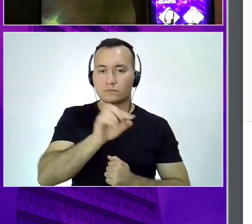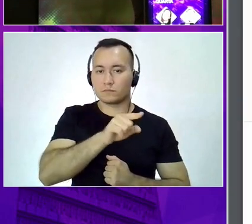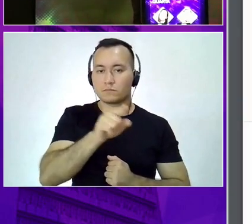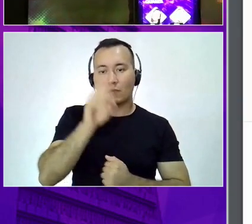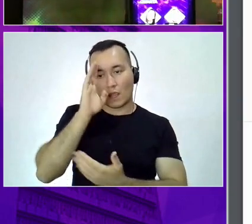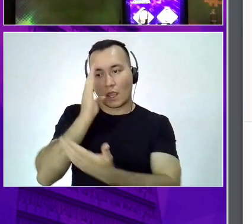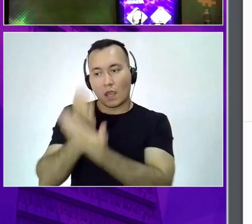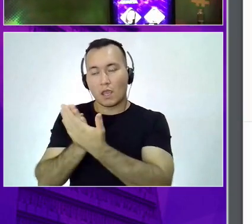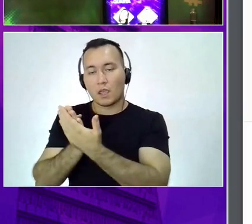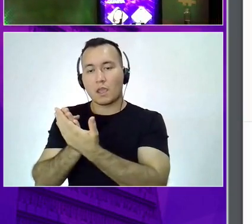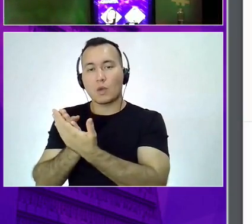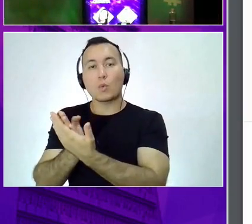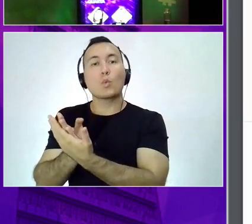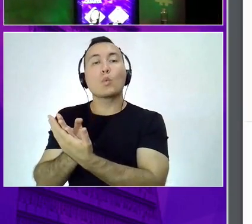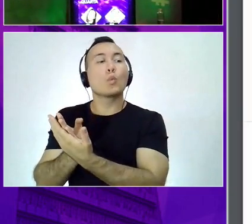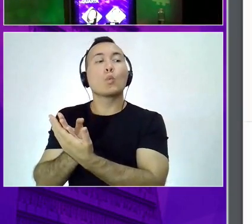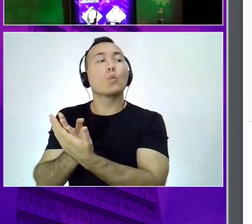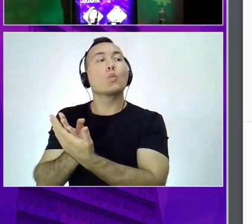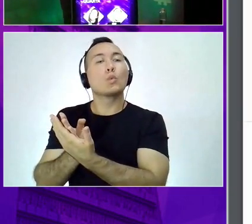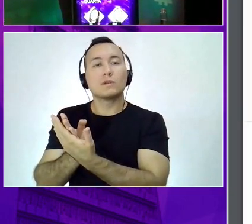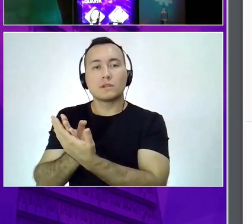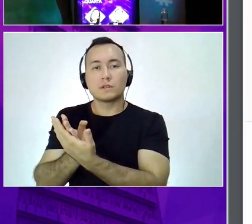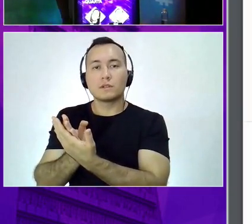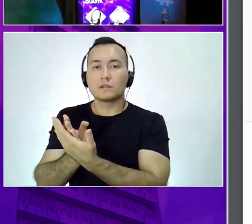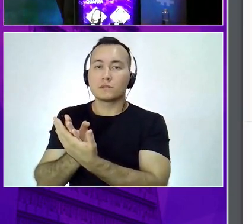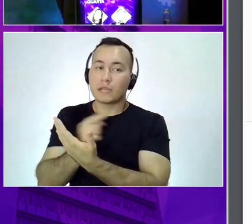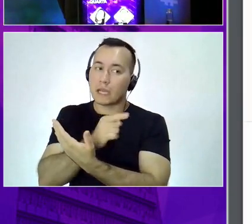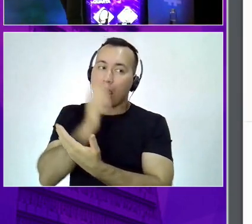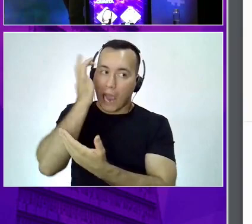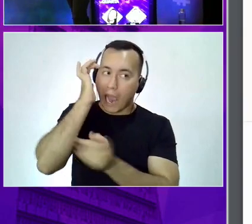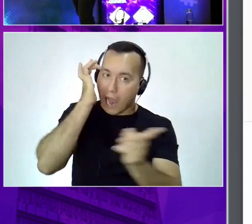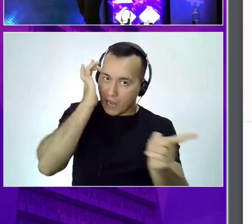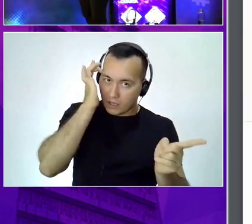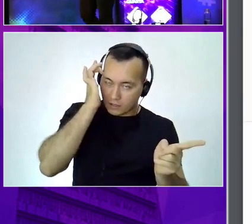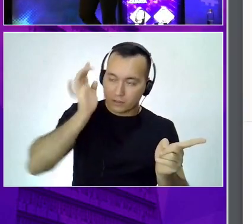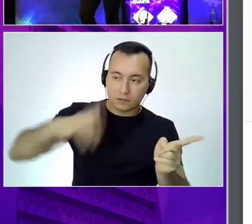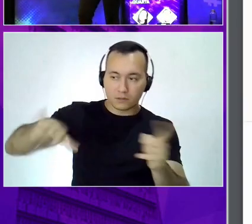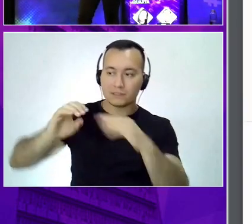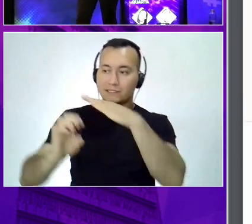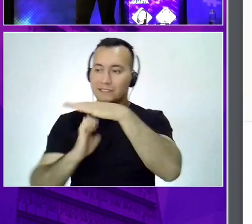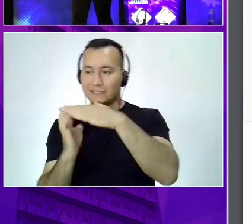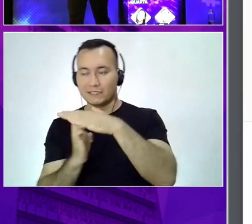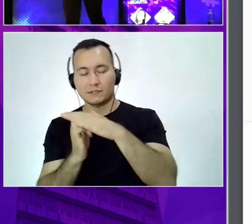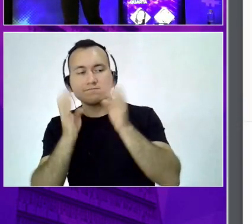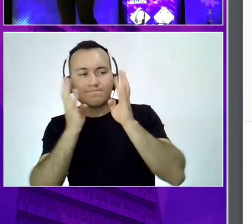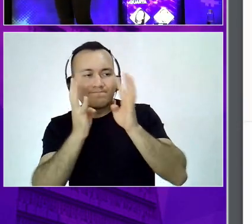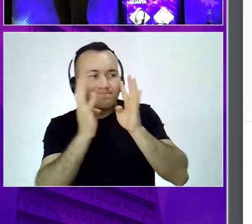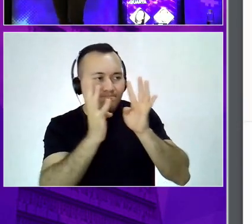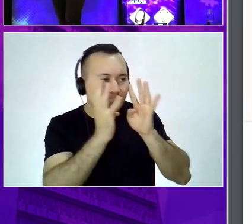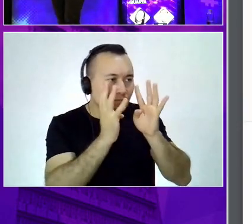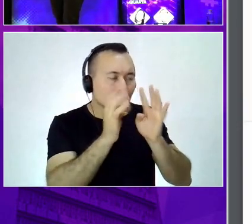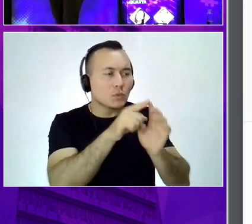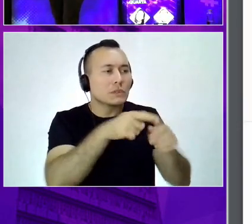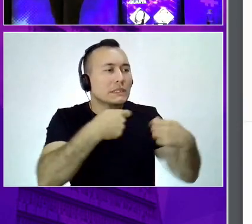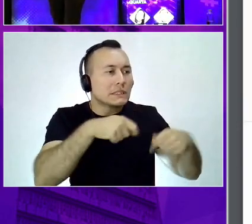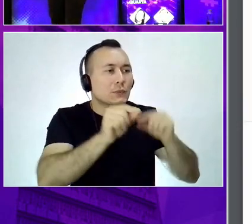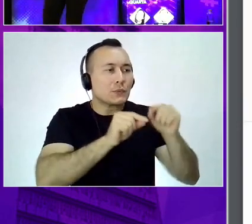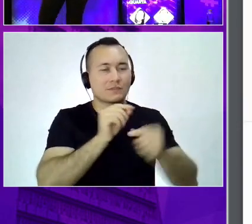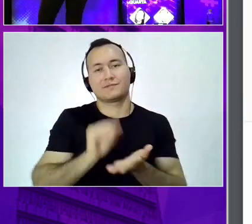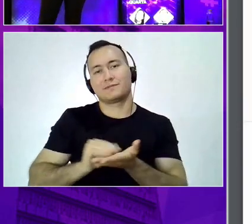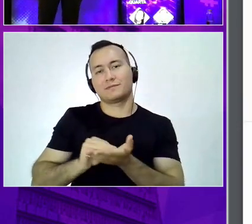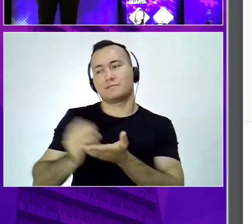as empresas deveriam fazer mais para escutar as suas necessidades. Então, quando a gente olha para os